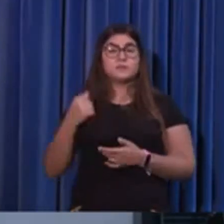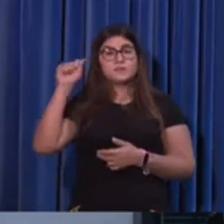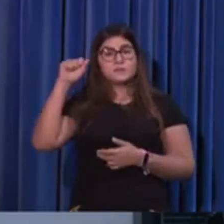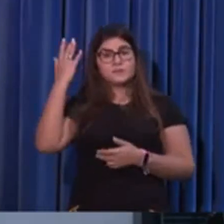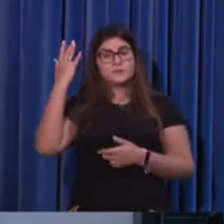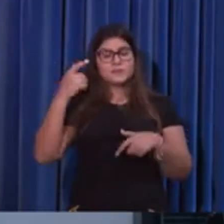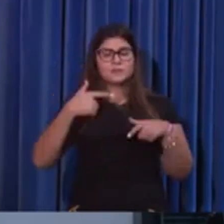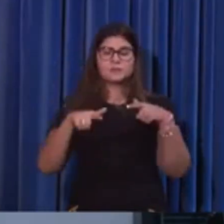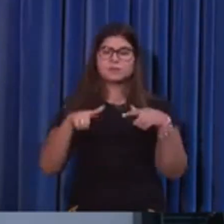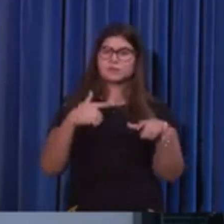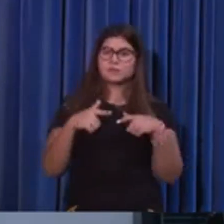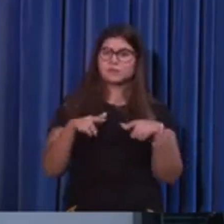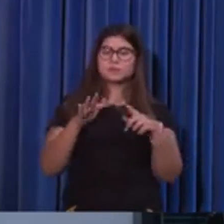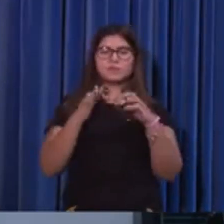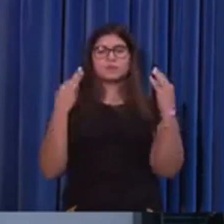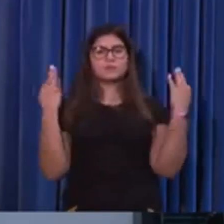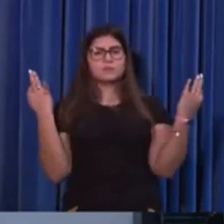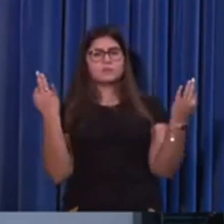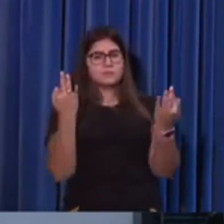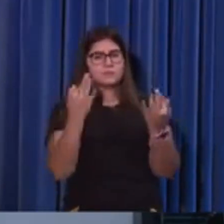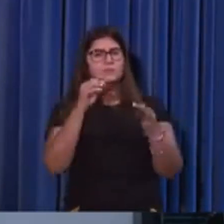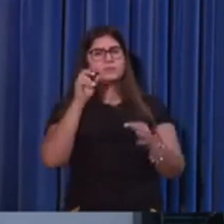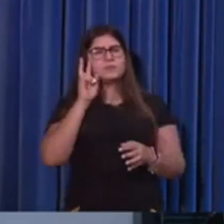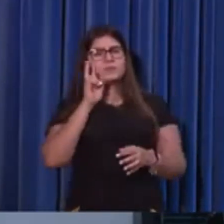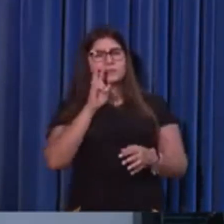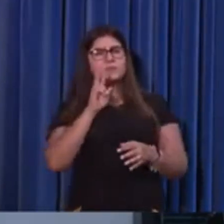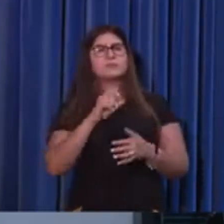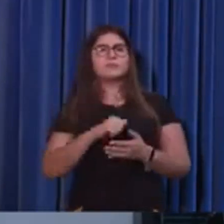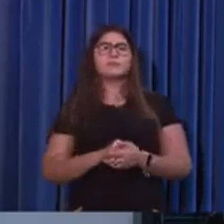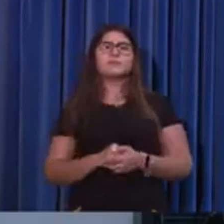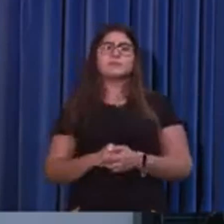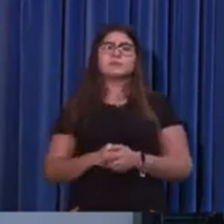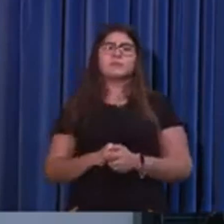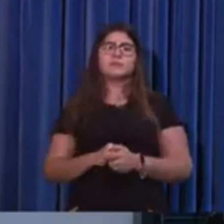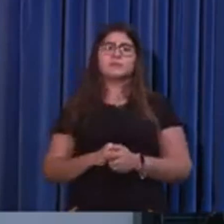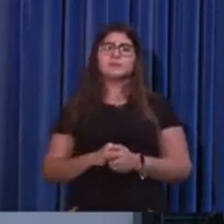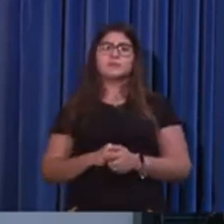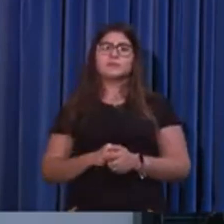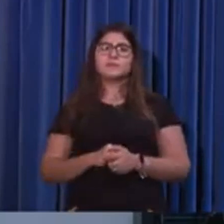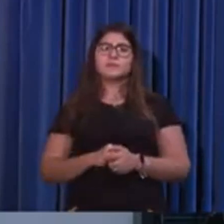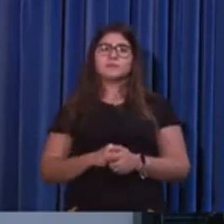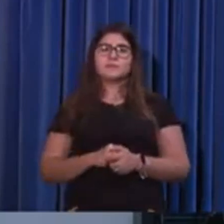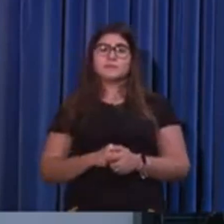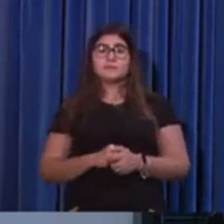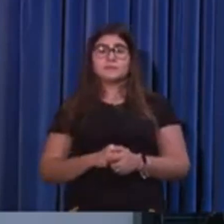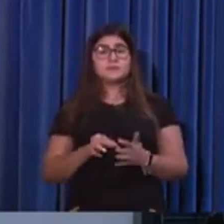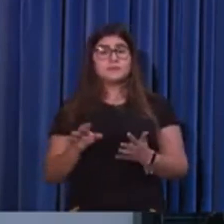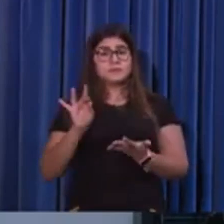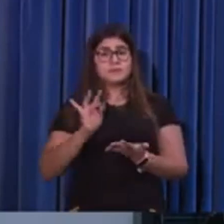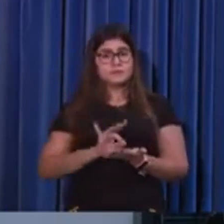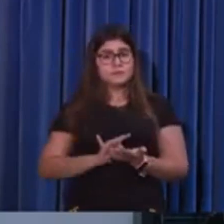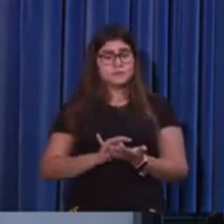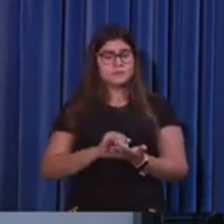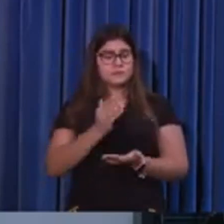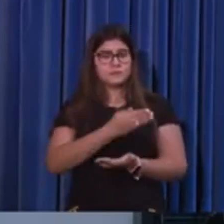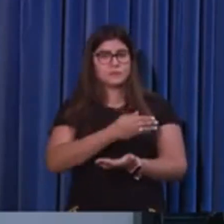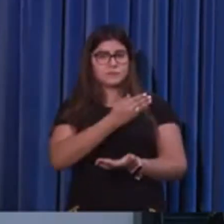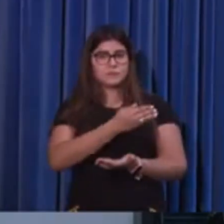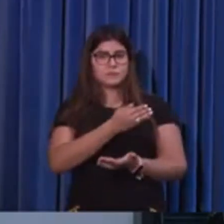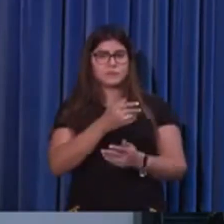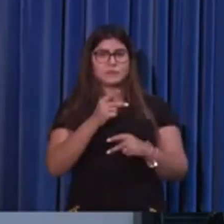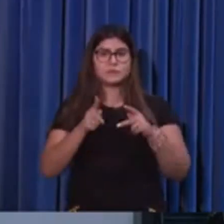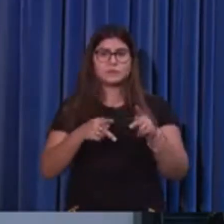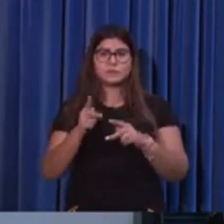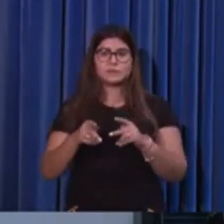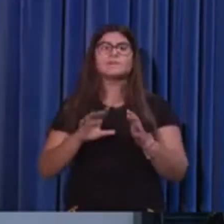contexto familiar. Verifique se não é isso aqui. Verifique se, de fato, o coração do homem ele é